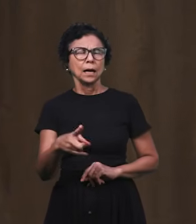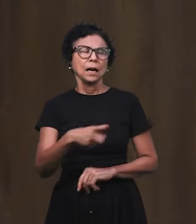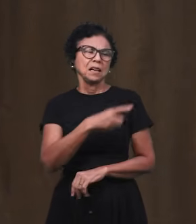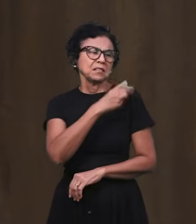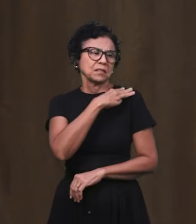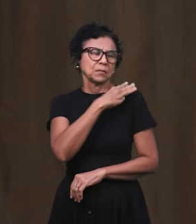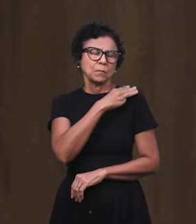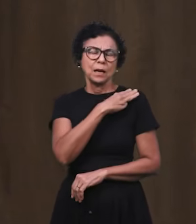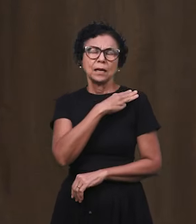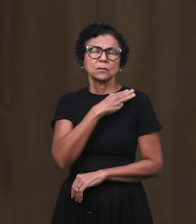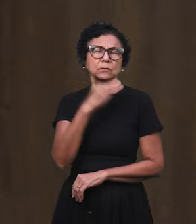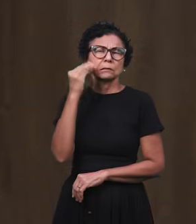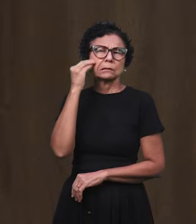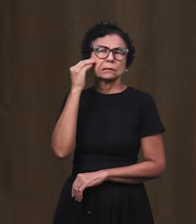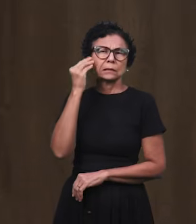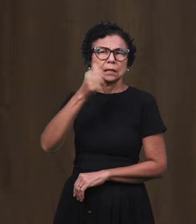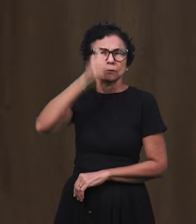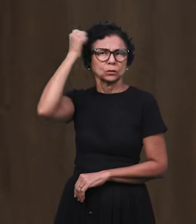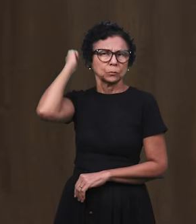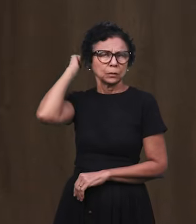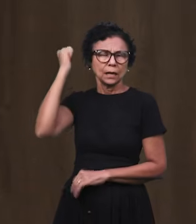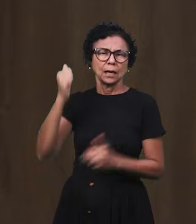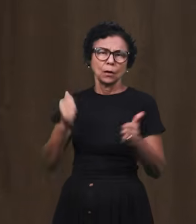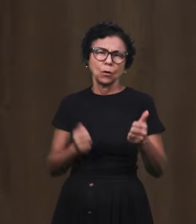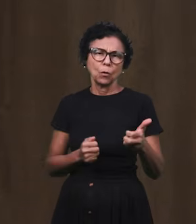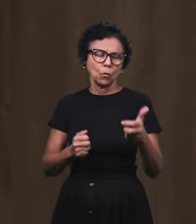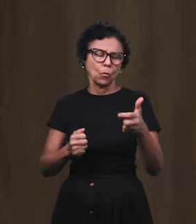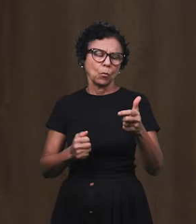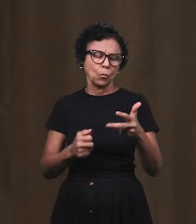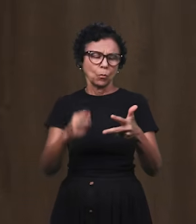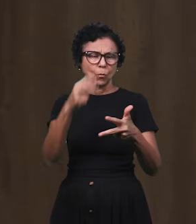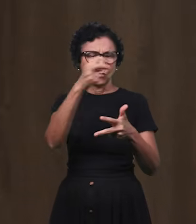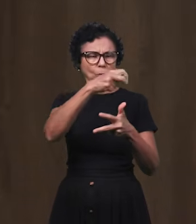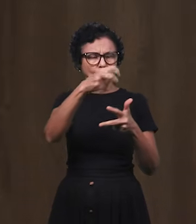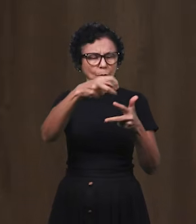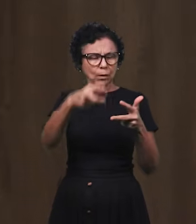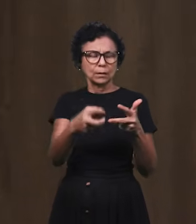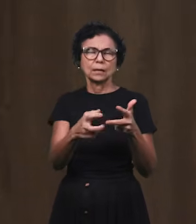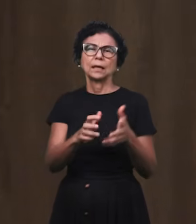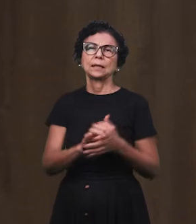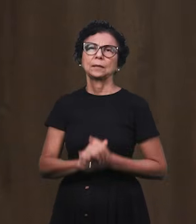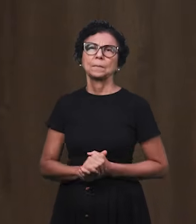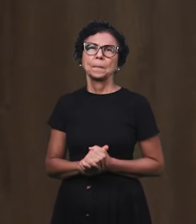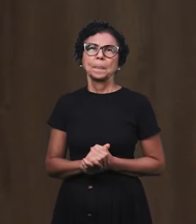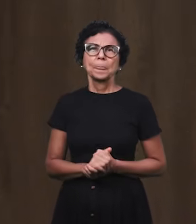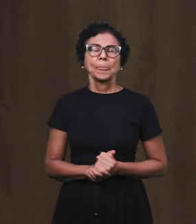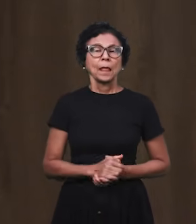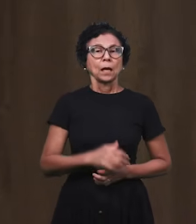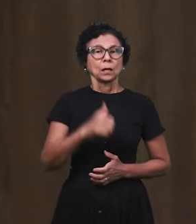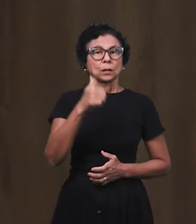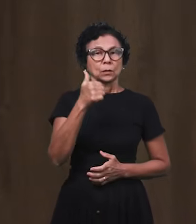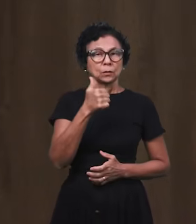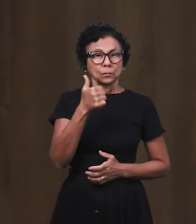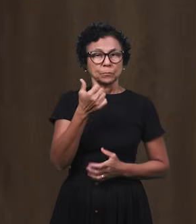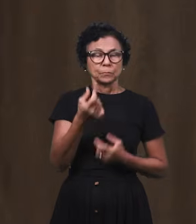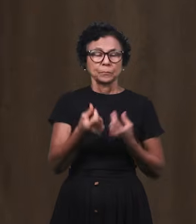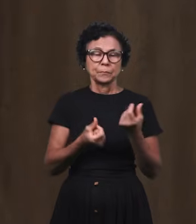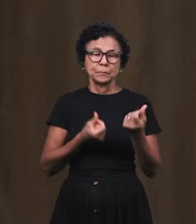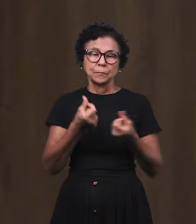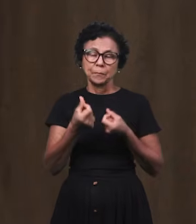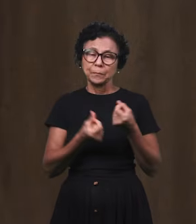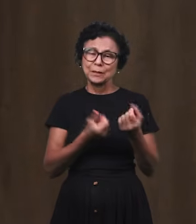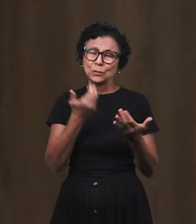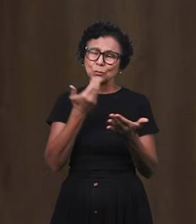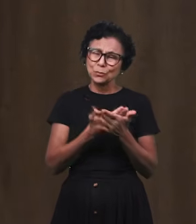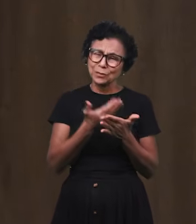é estudar desde o primeiro semestre com muita disciplina. Estudar mesmo, gente. Ler a lei. Tem